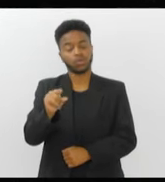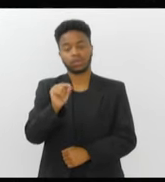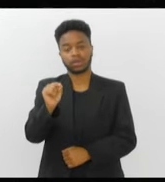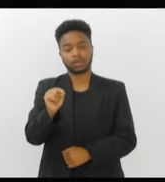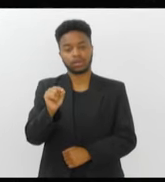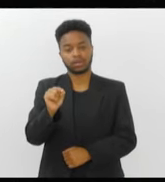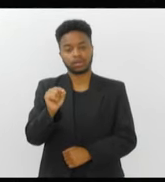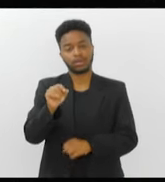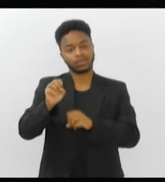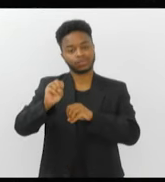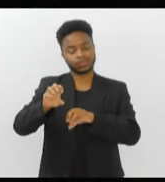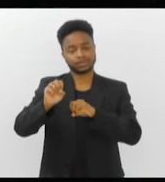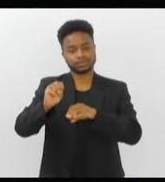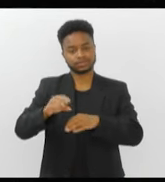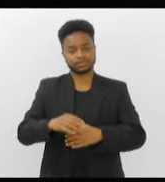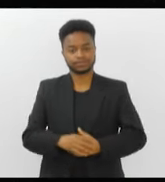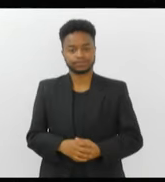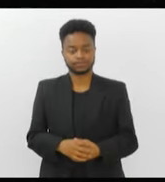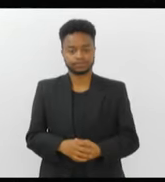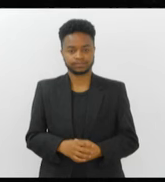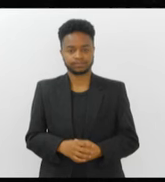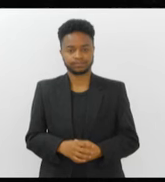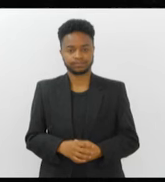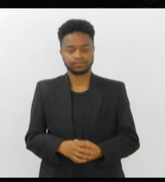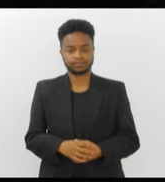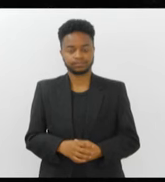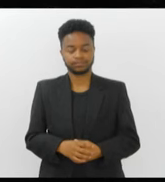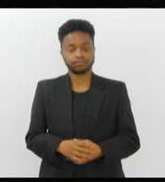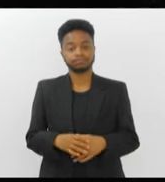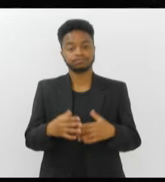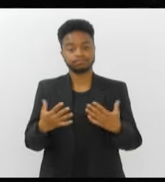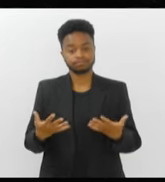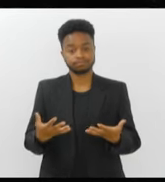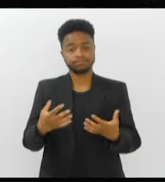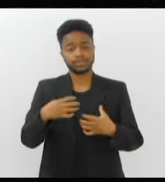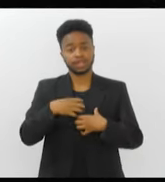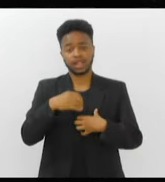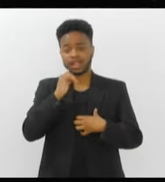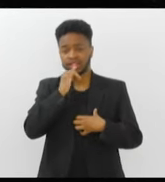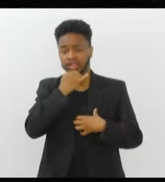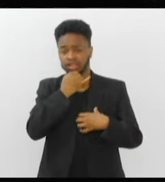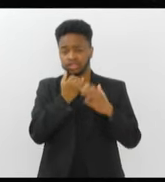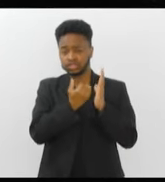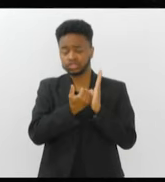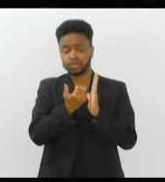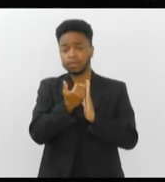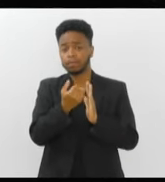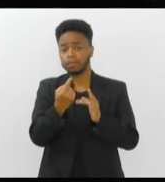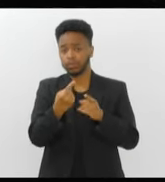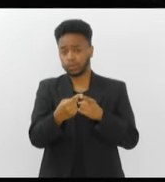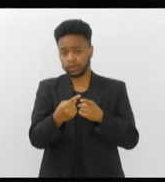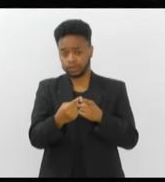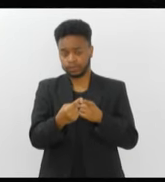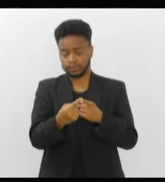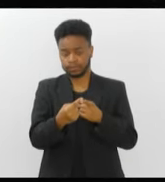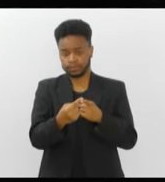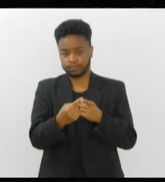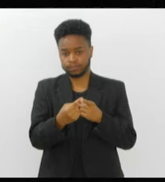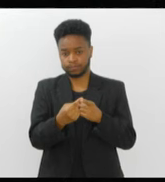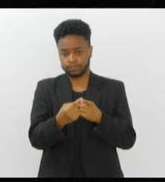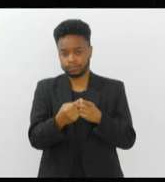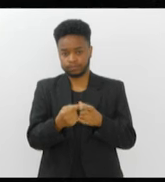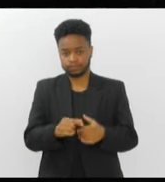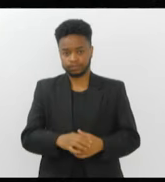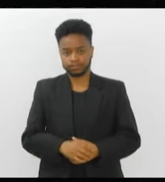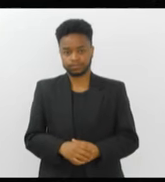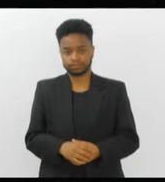a da educação. A tristeza não é maior, porque houve,